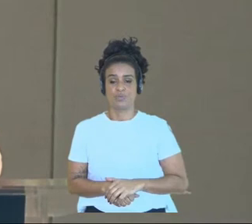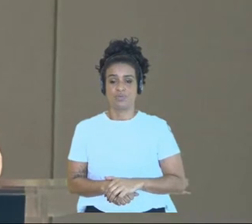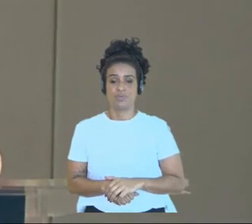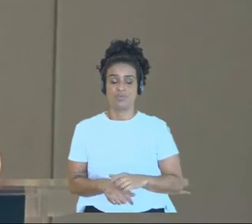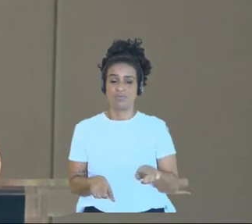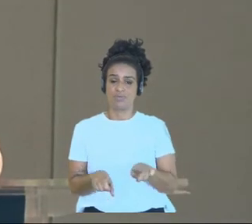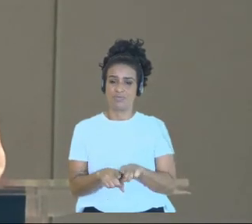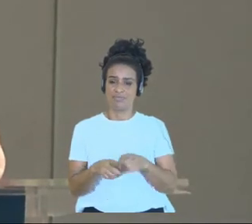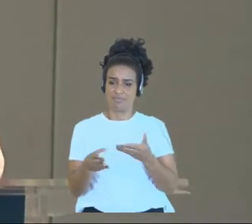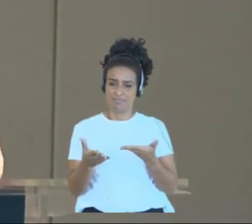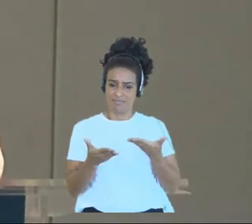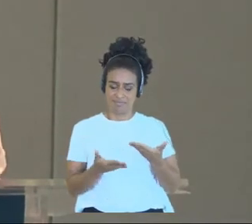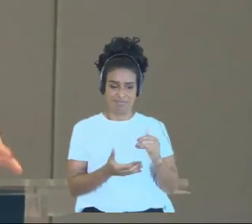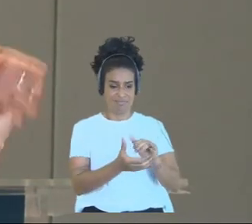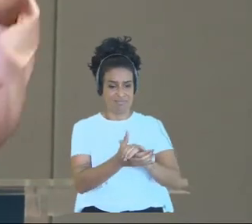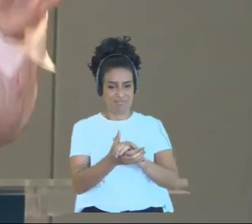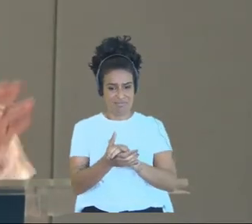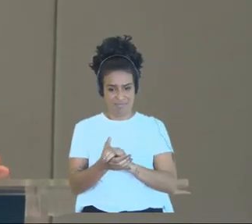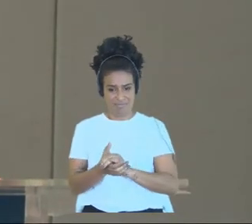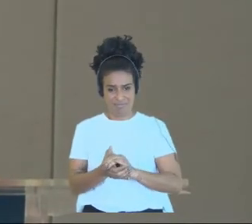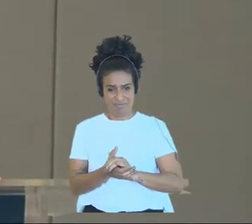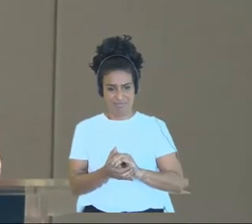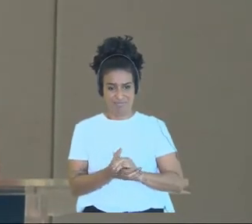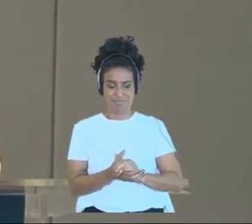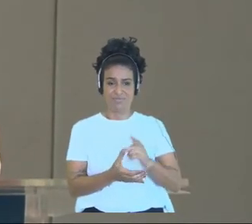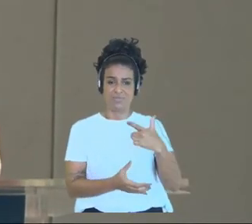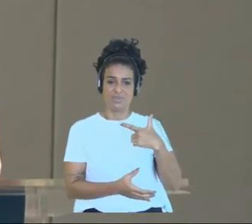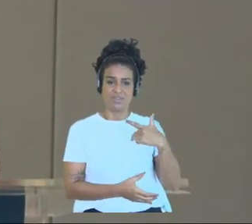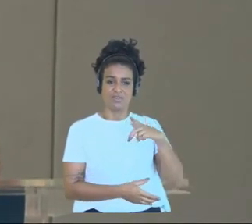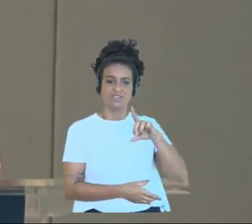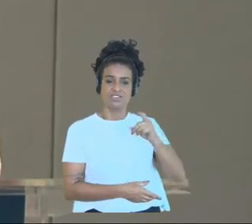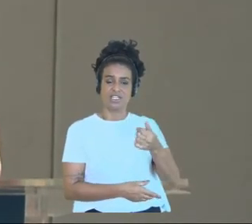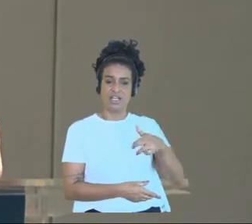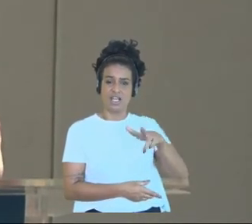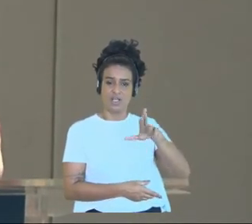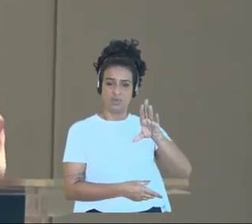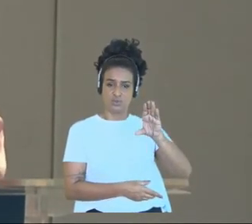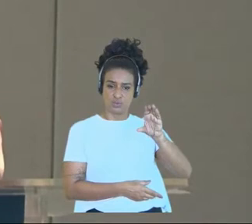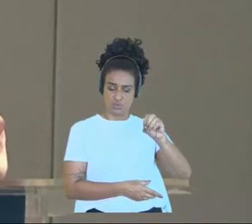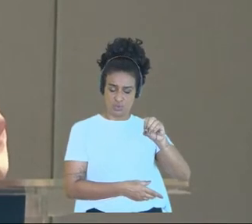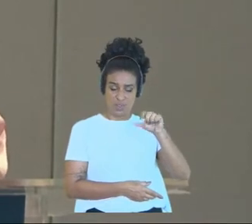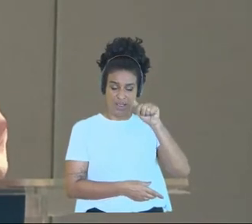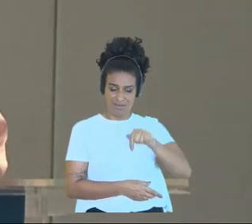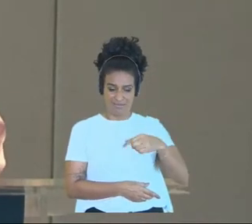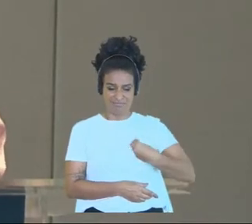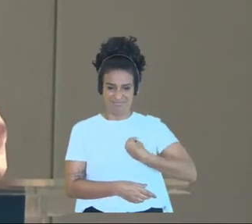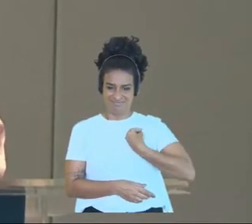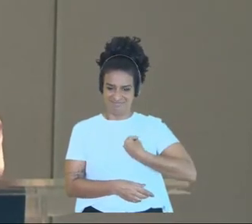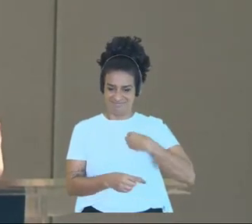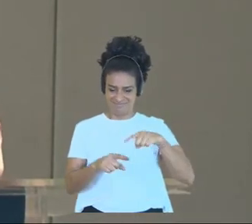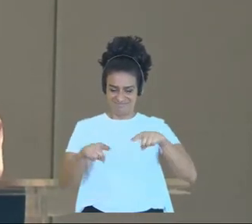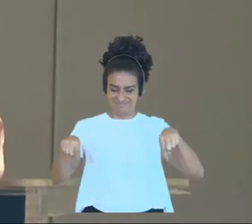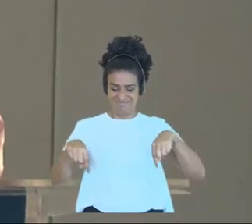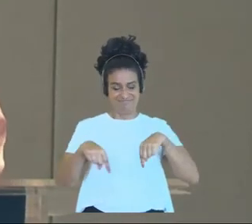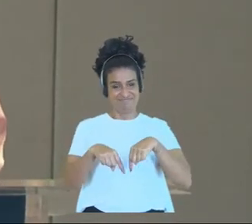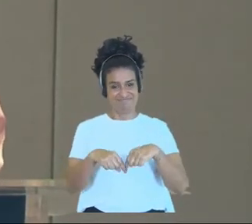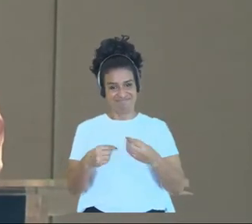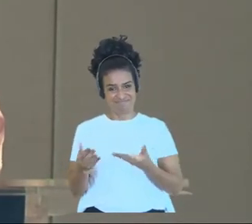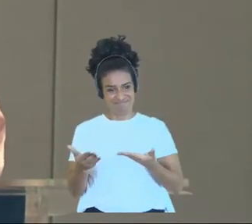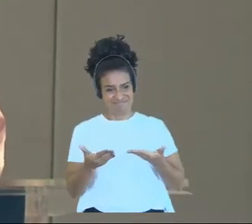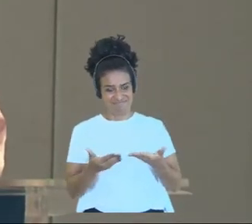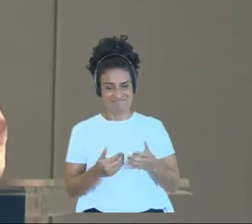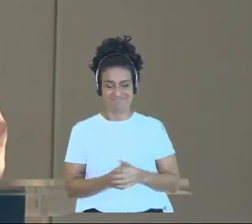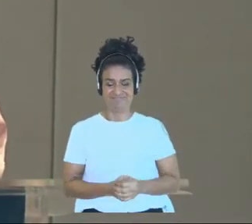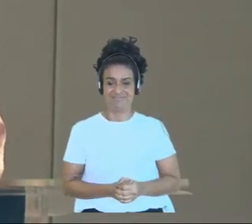de cumprimentar o vice-consul-geral da Alemanha aqui na sala, o senhor Schemmel.